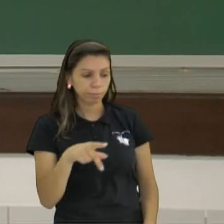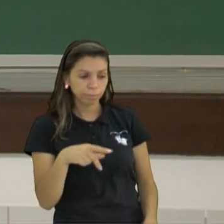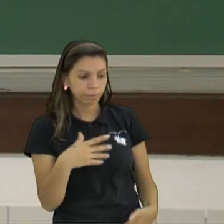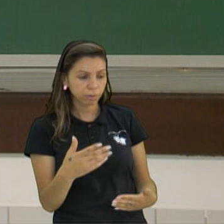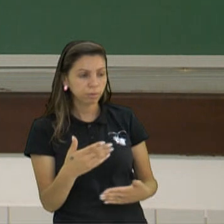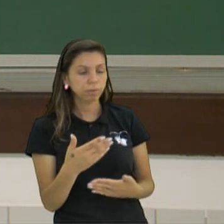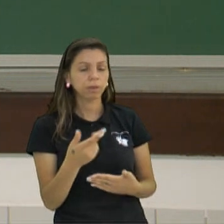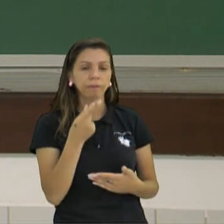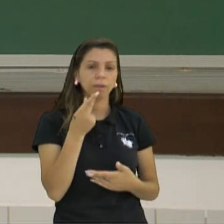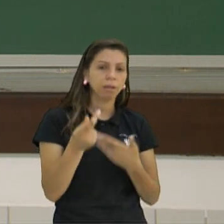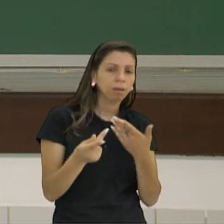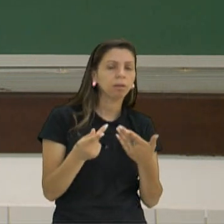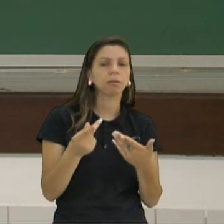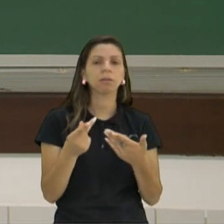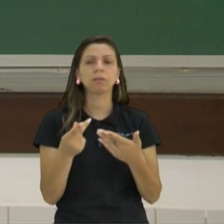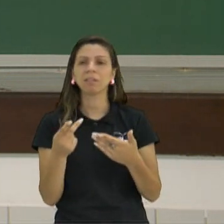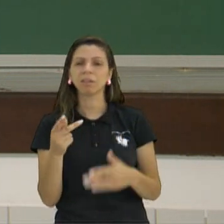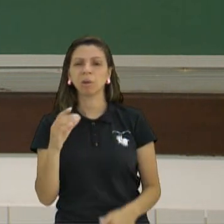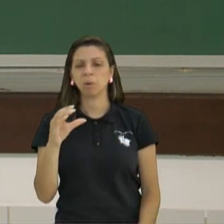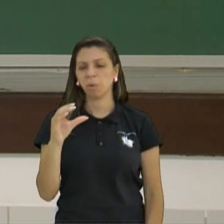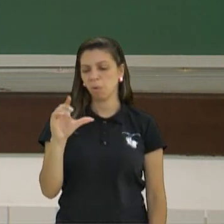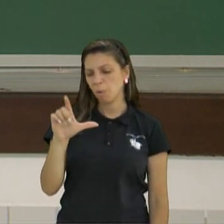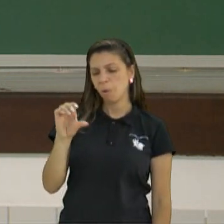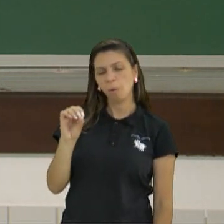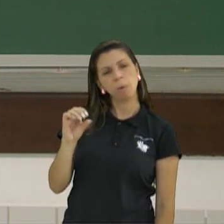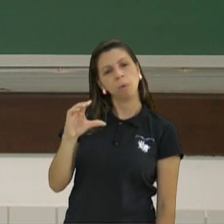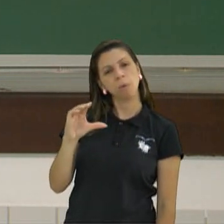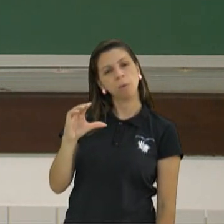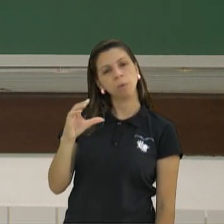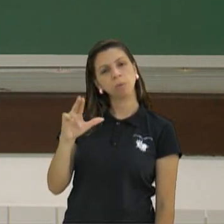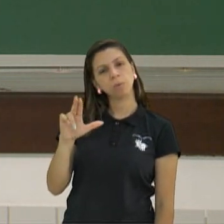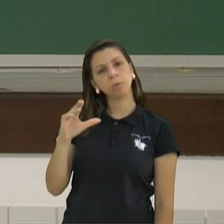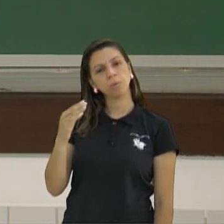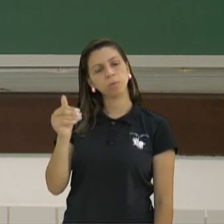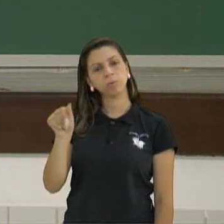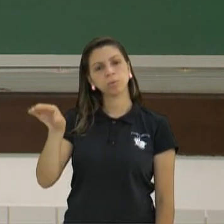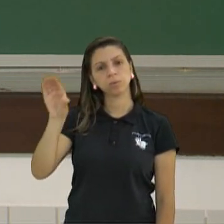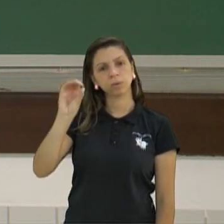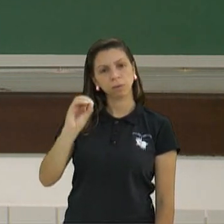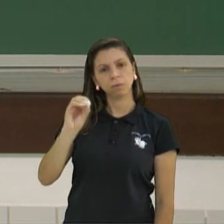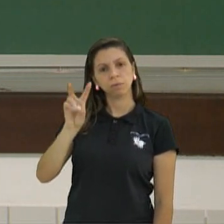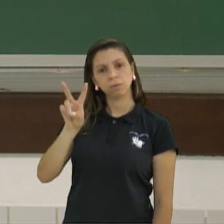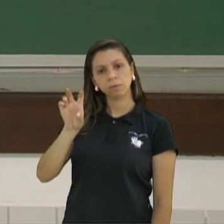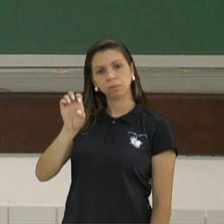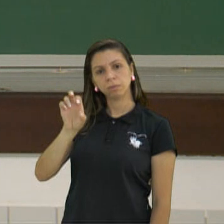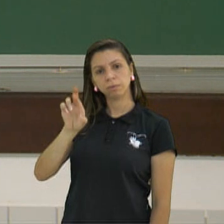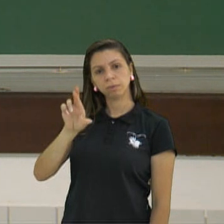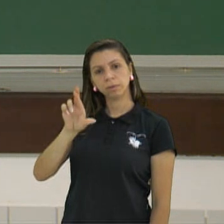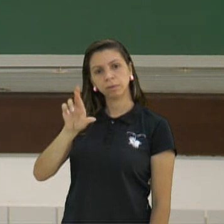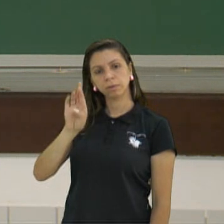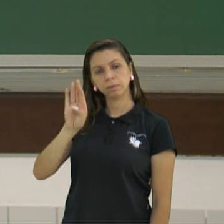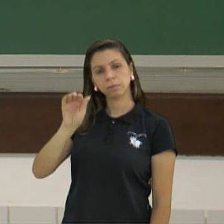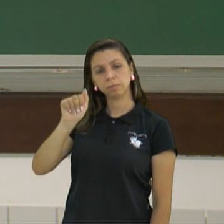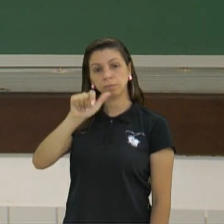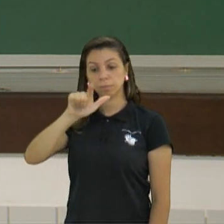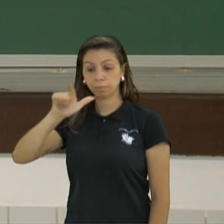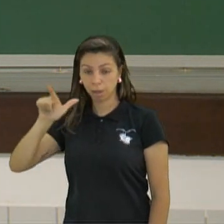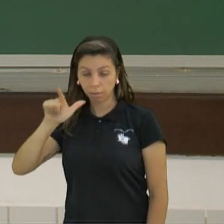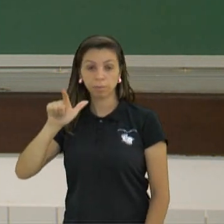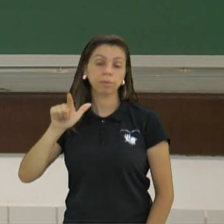está falando em locução verbal, o que é uma locução verbal? Locução verbal é quando nós temos dois